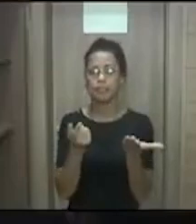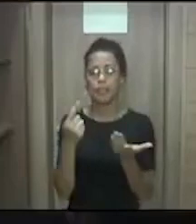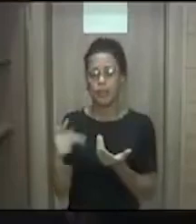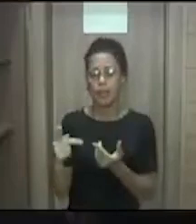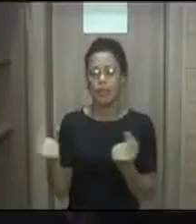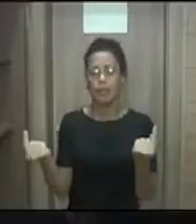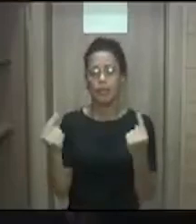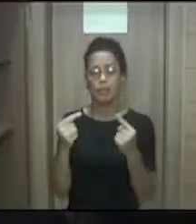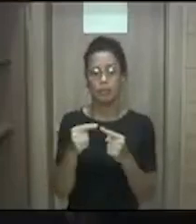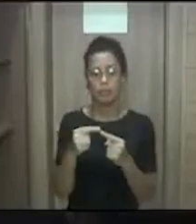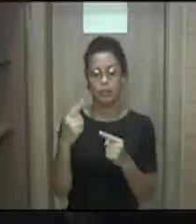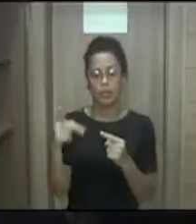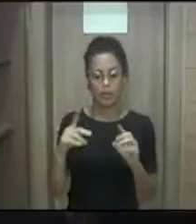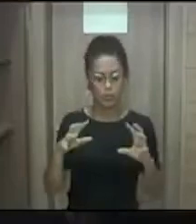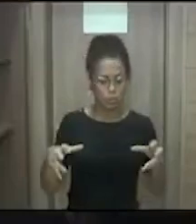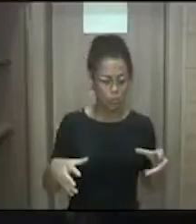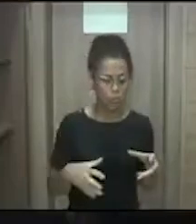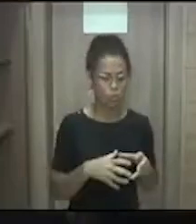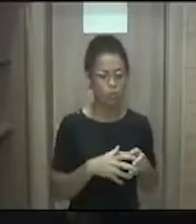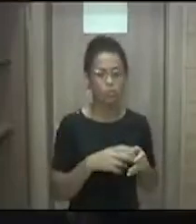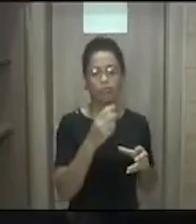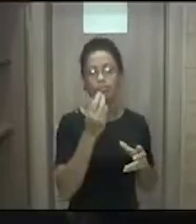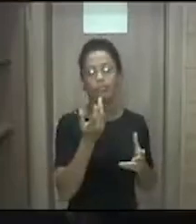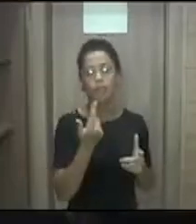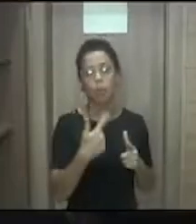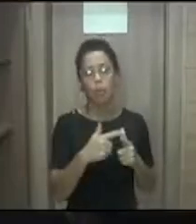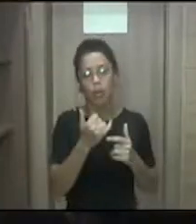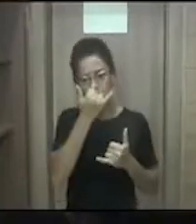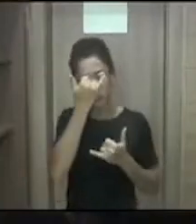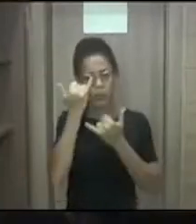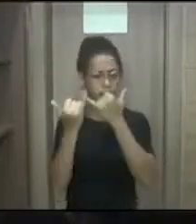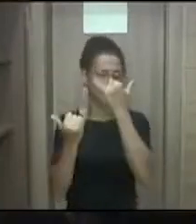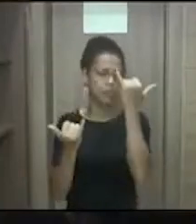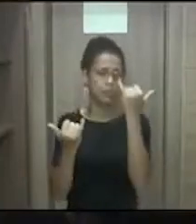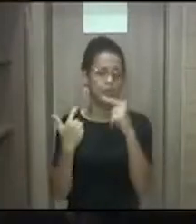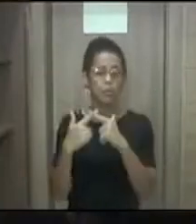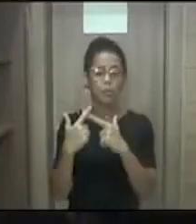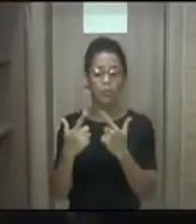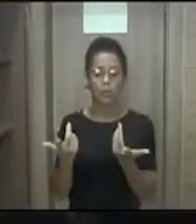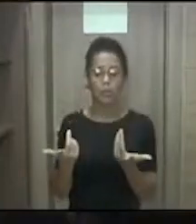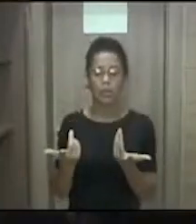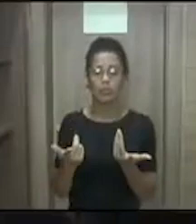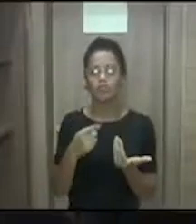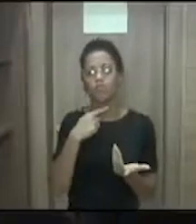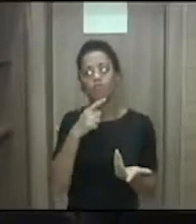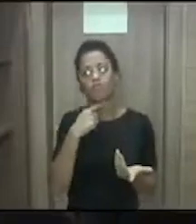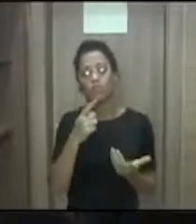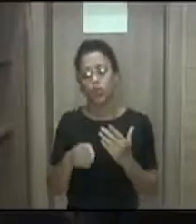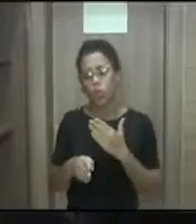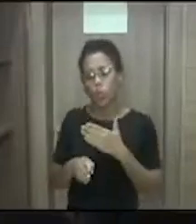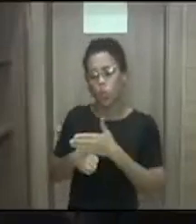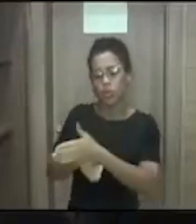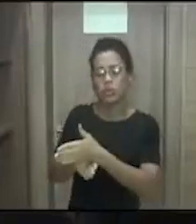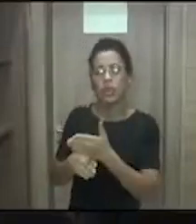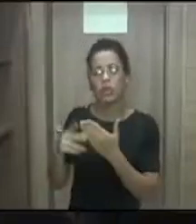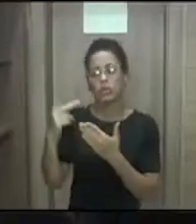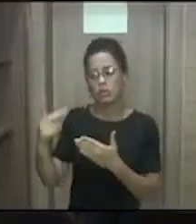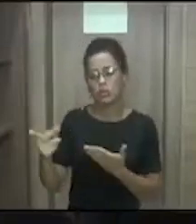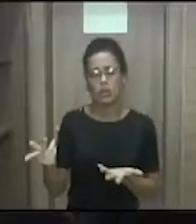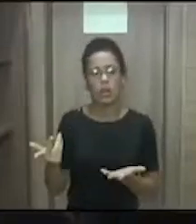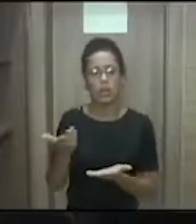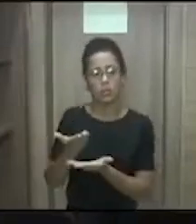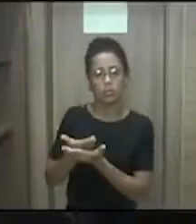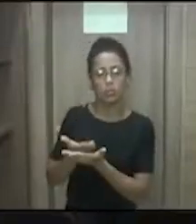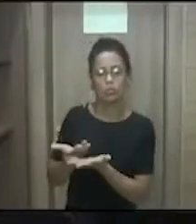resultante desse conjunto de fracassos, né? Seja do acesso às condições básicas de vida,